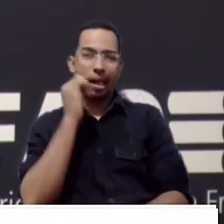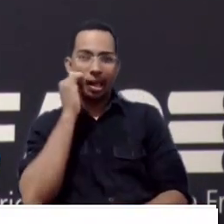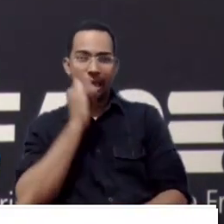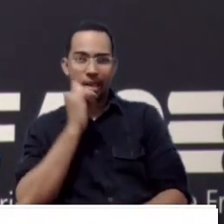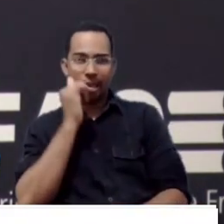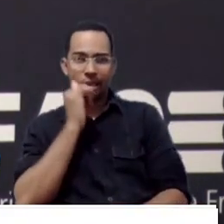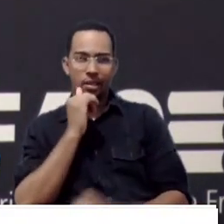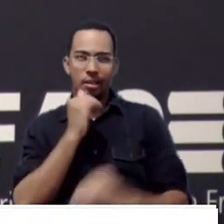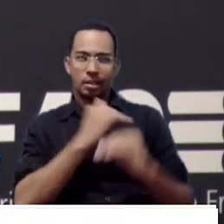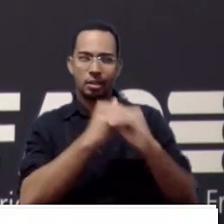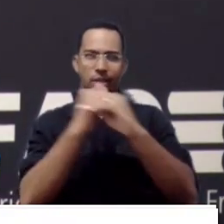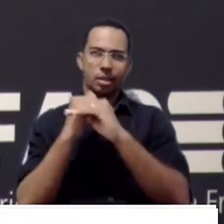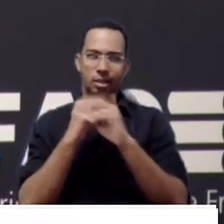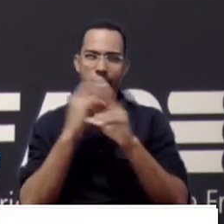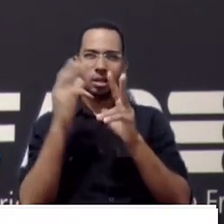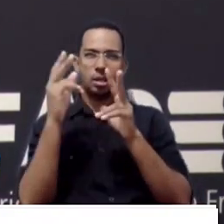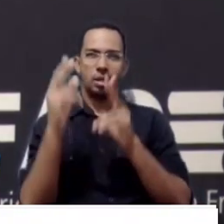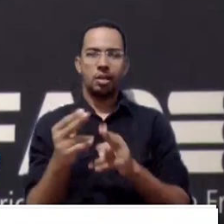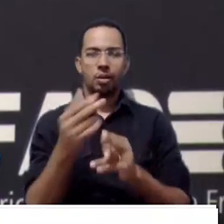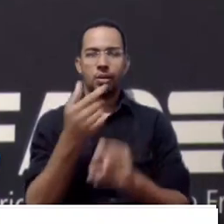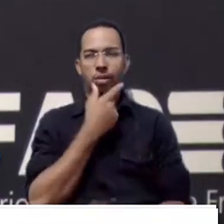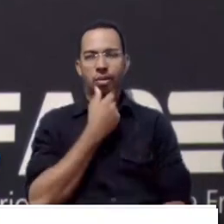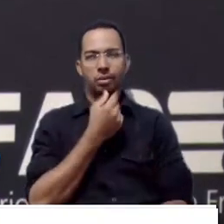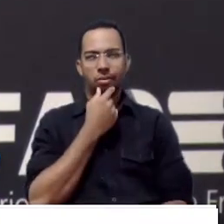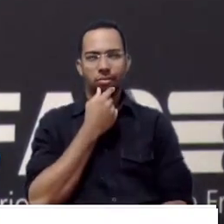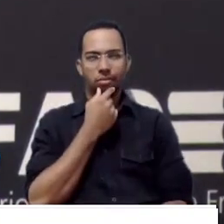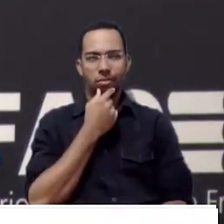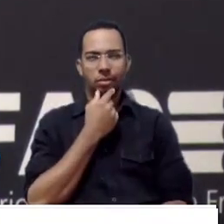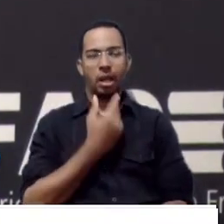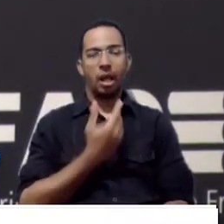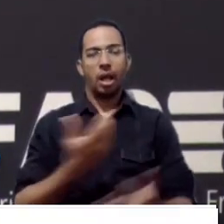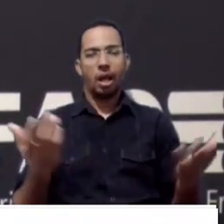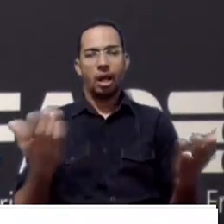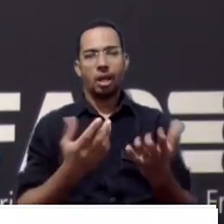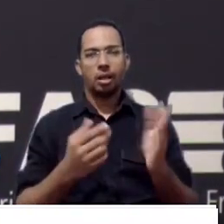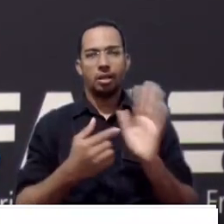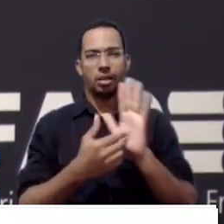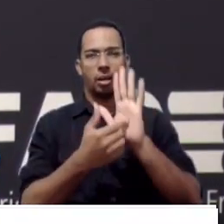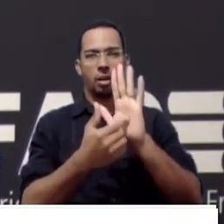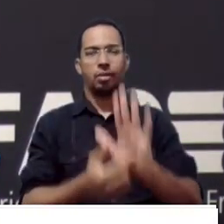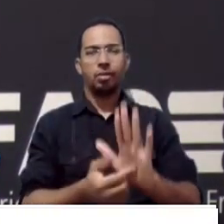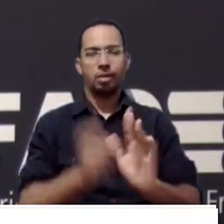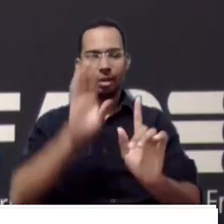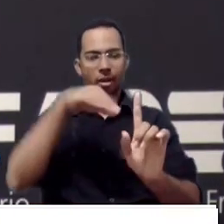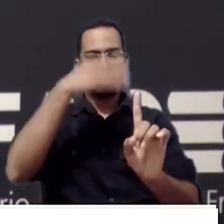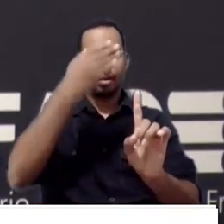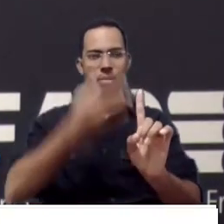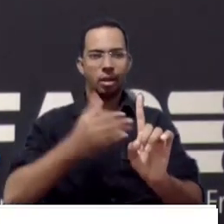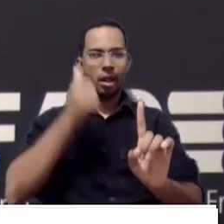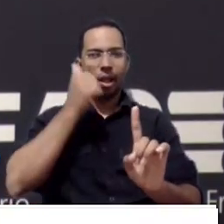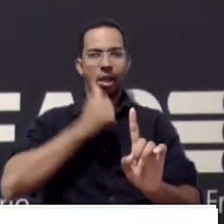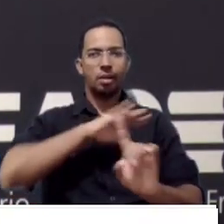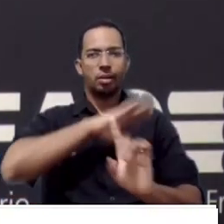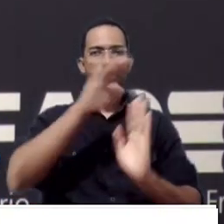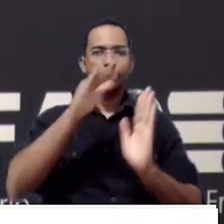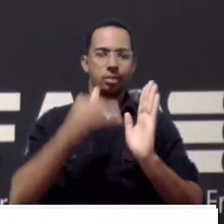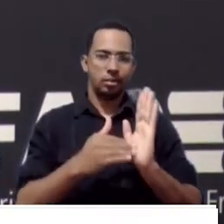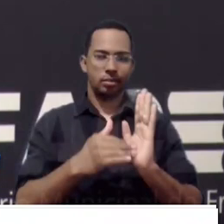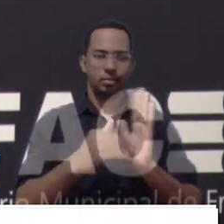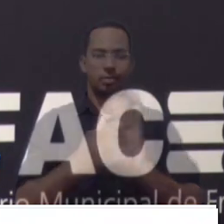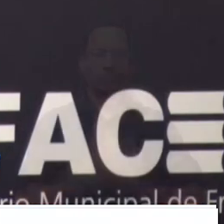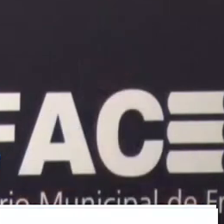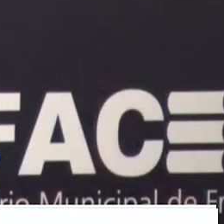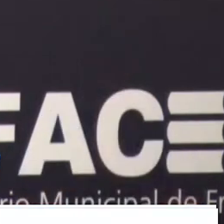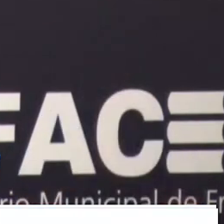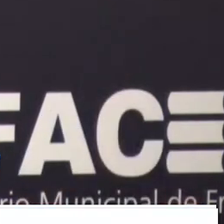com os homens. Então, fica aqui a minha homenagem a todas as mulheres.